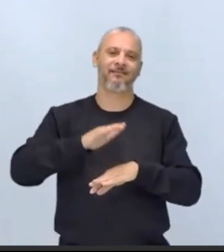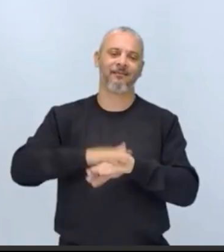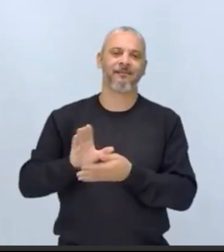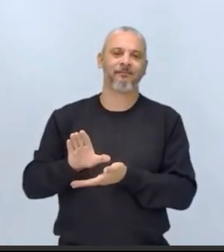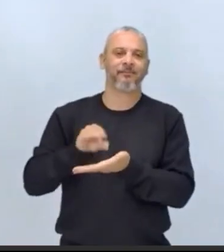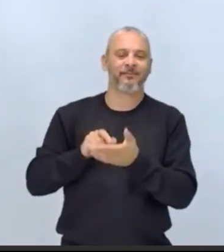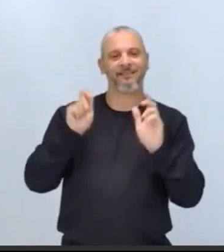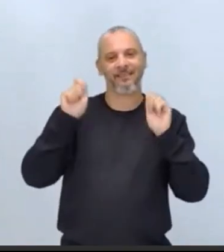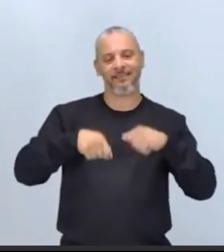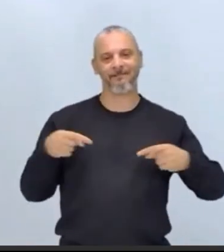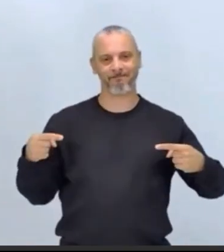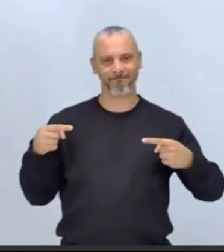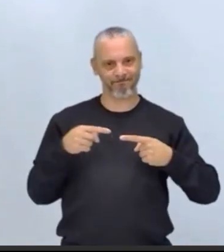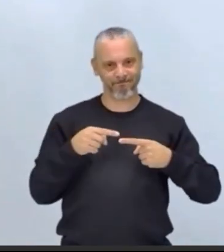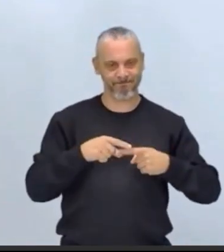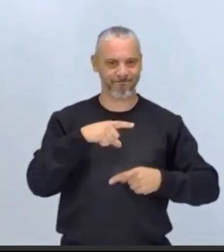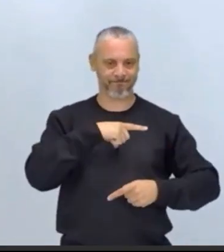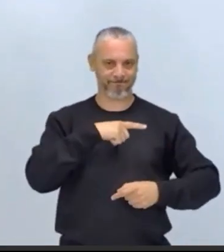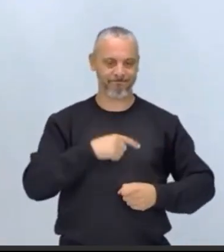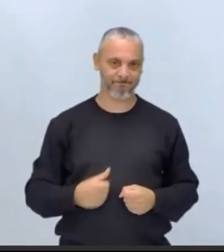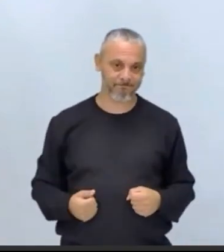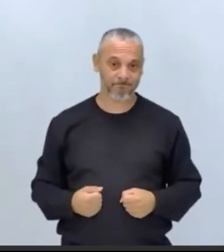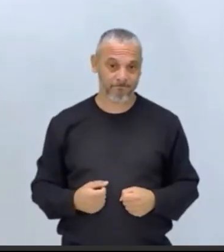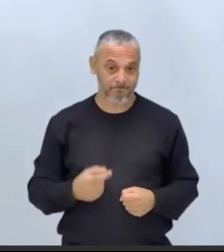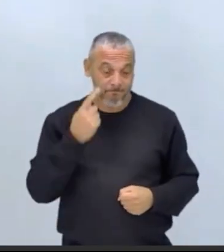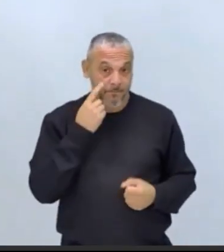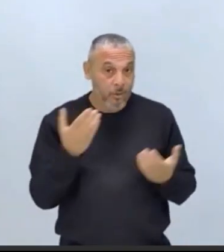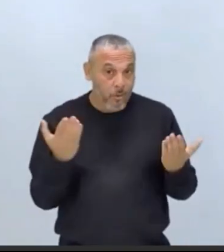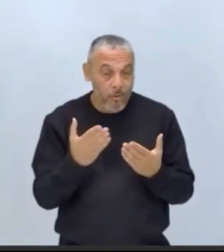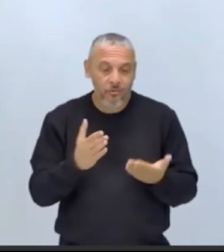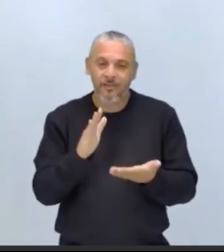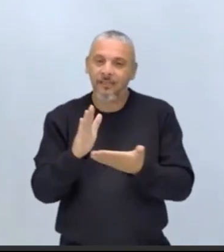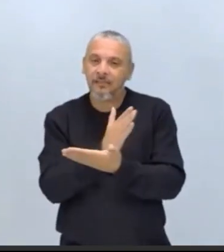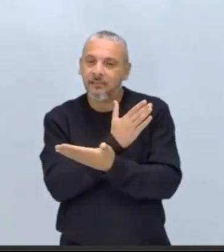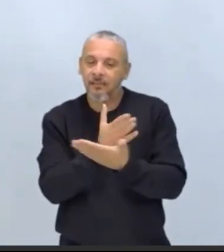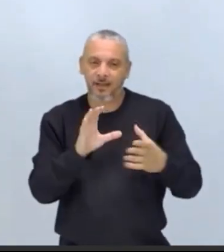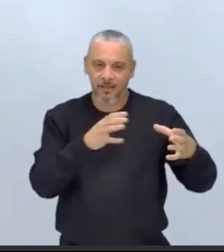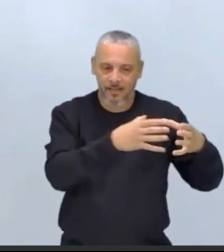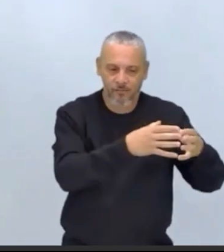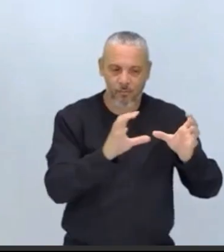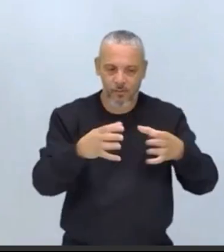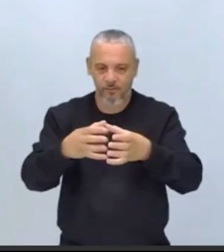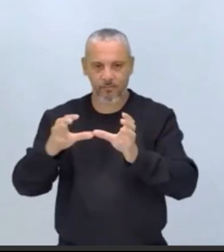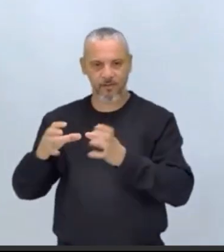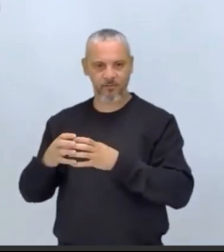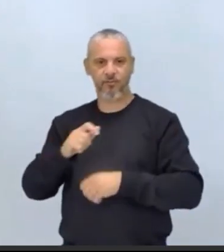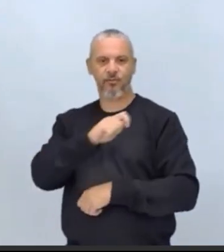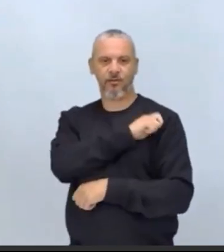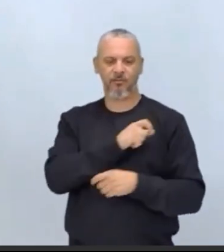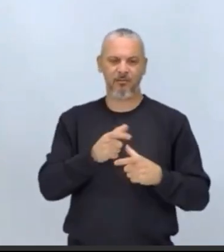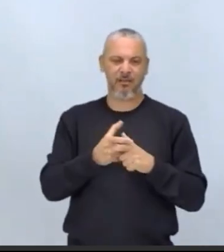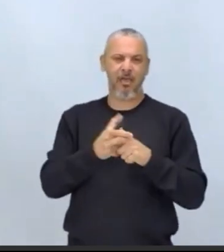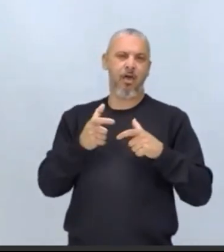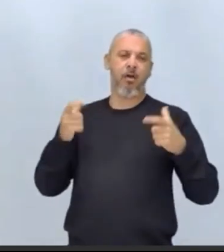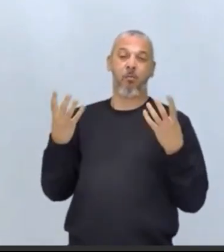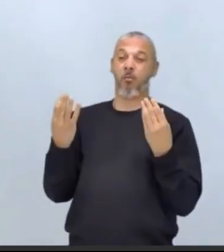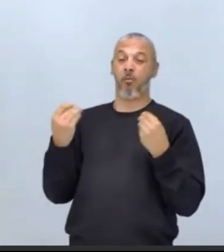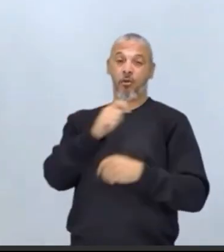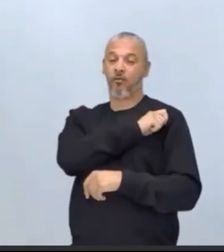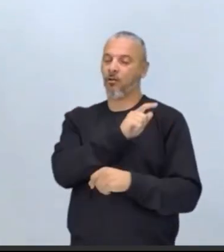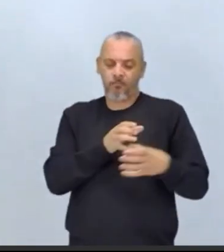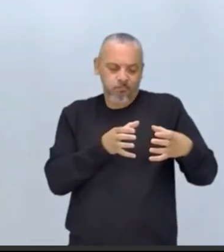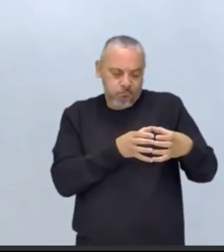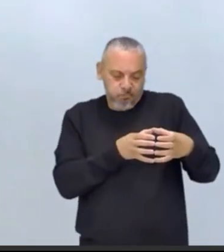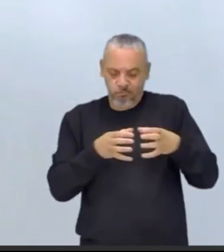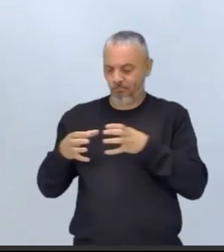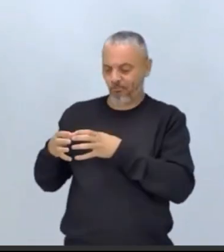dele visualizar para fazer a montagem. Aqui, separe os seus alunos em grupos pequenos, não deixe grupos muito grandes e